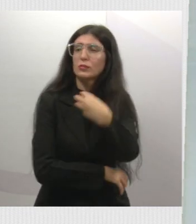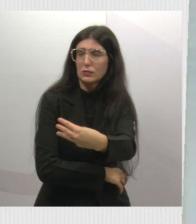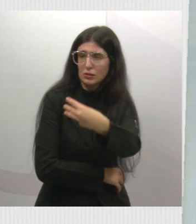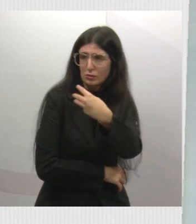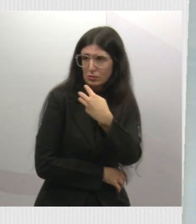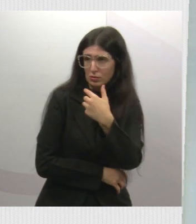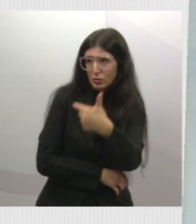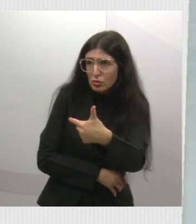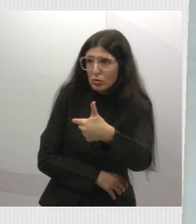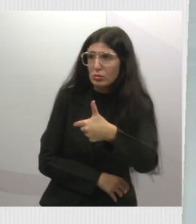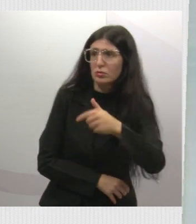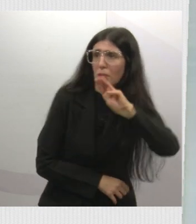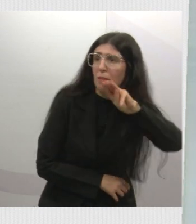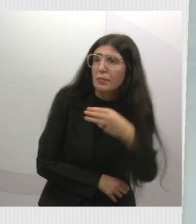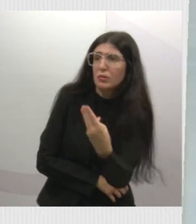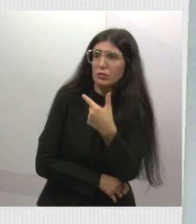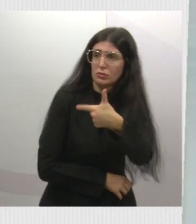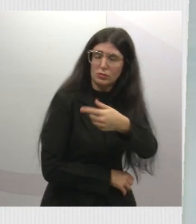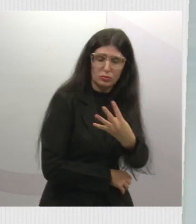32.246.000, chegando a